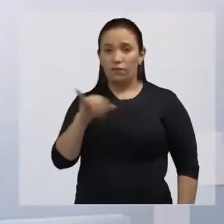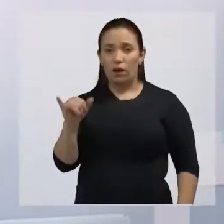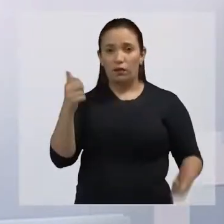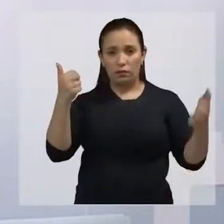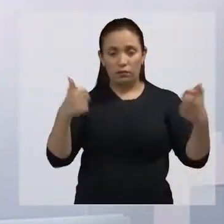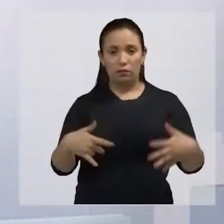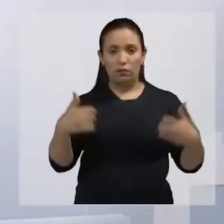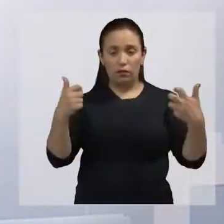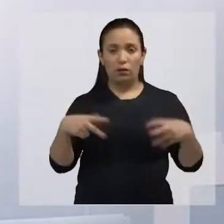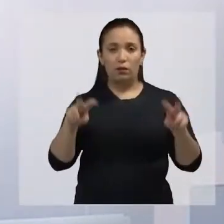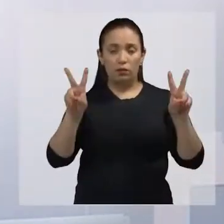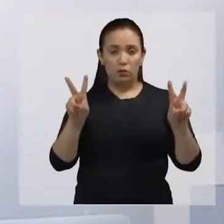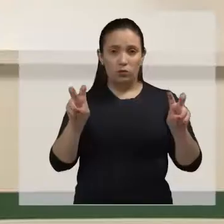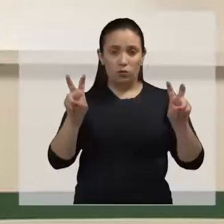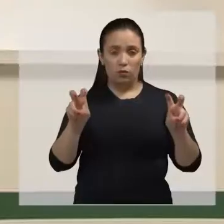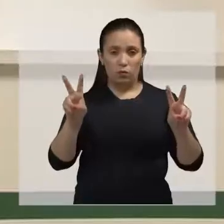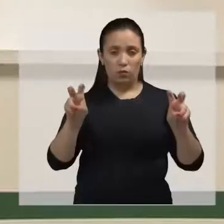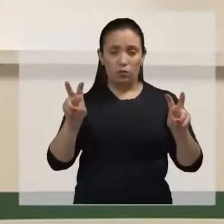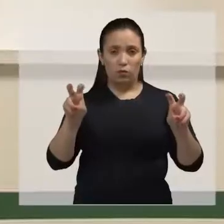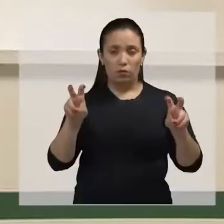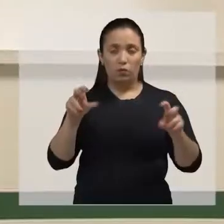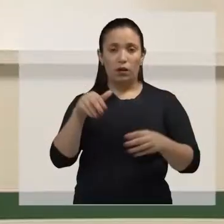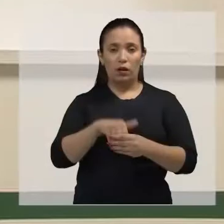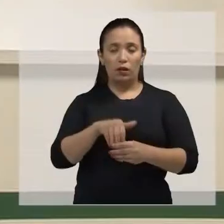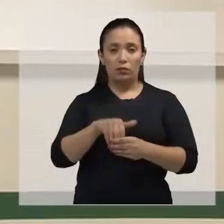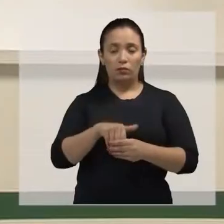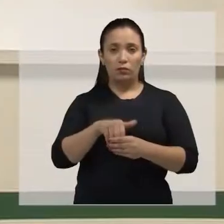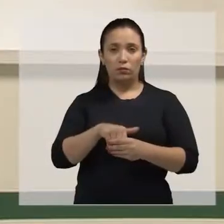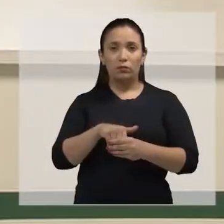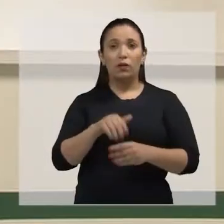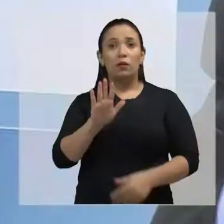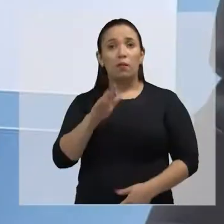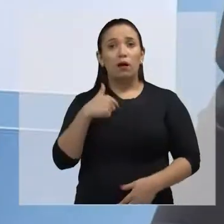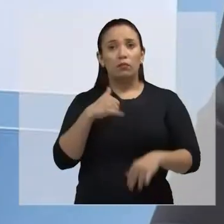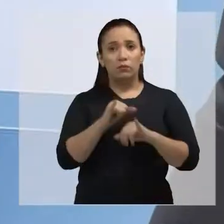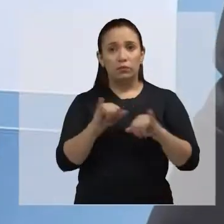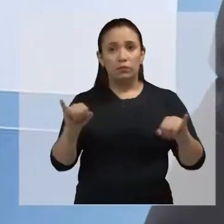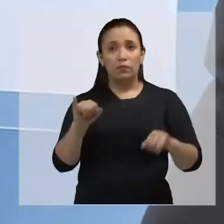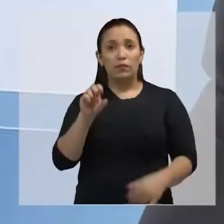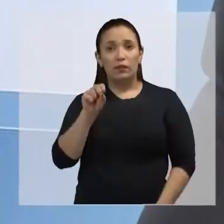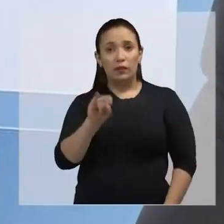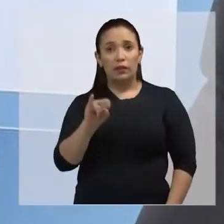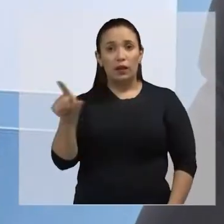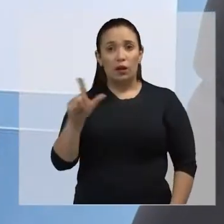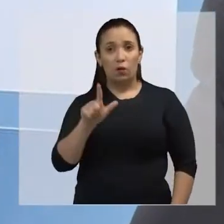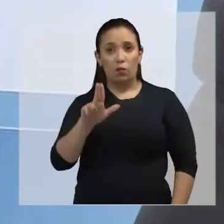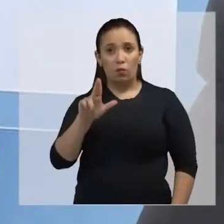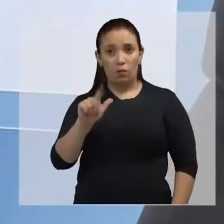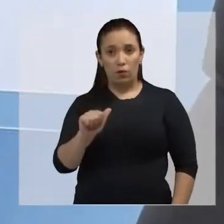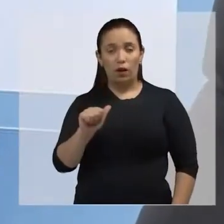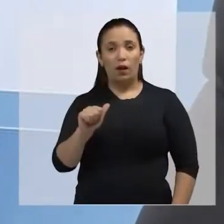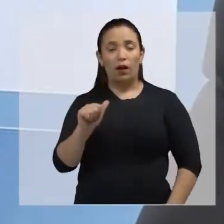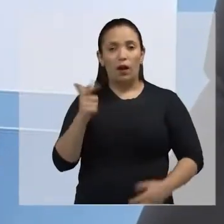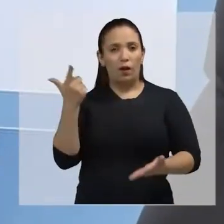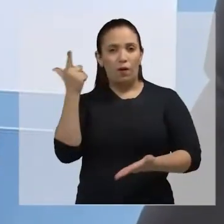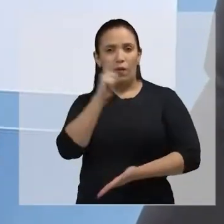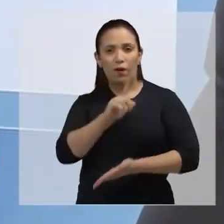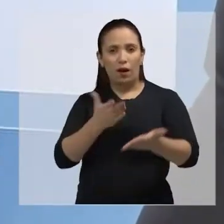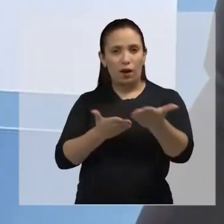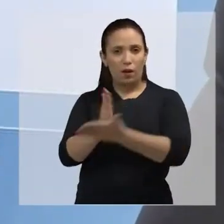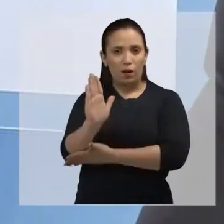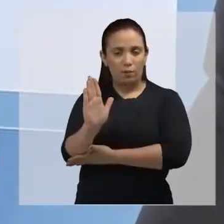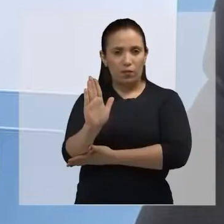o efeito desse julgamento na eleição nesse instante. Mas eu quero dizer uma coisa para você. Se ele saísse daquele julgamento, um habeas